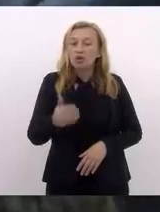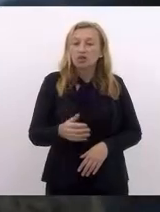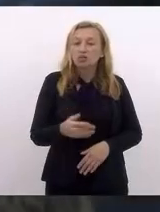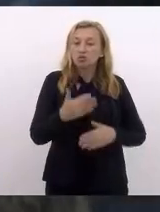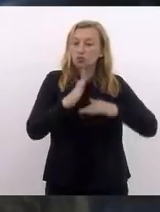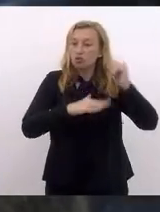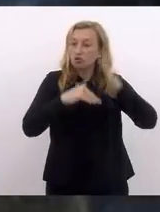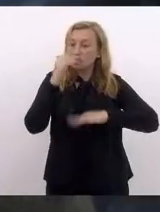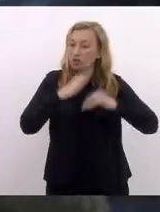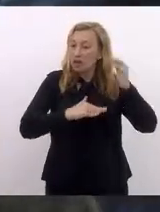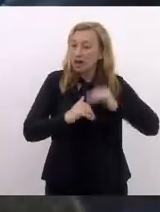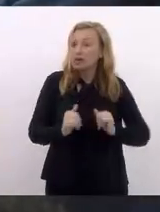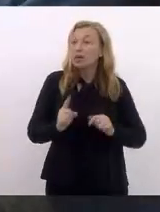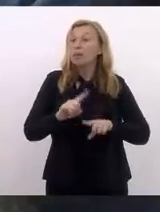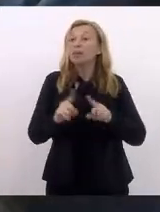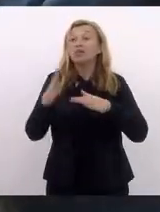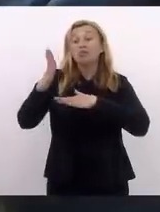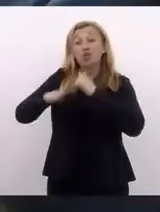profissionais